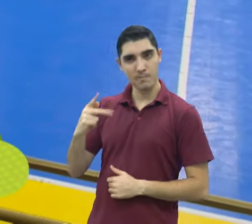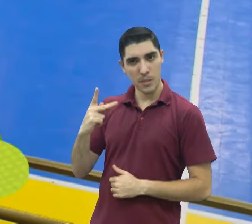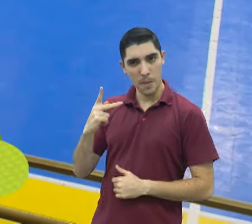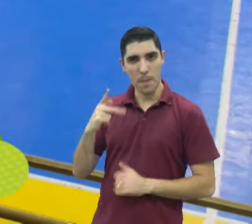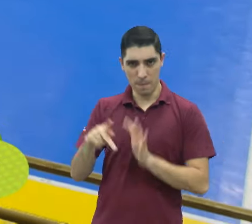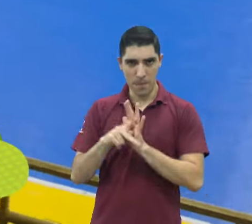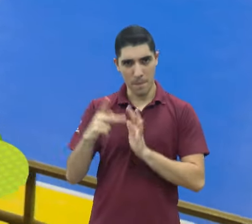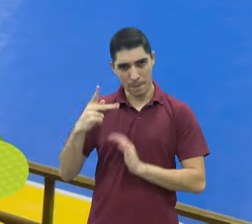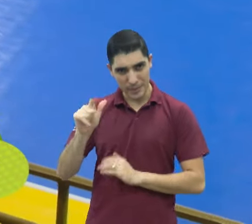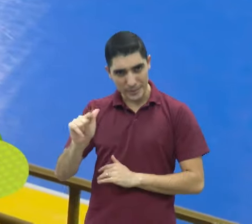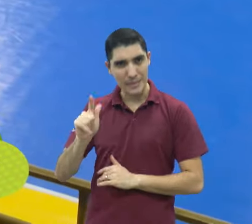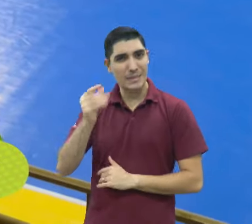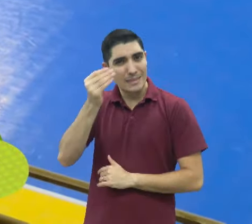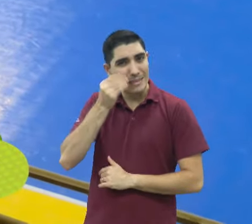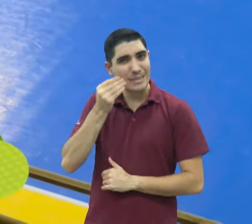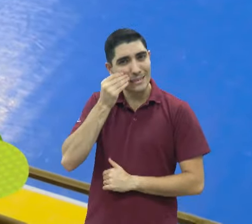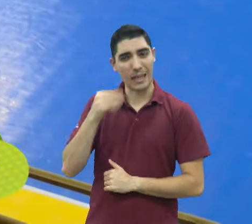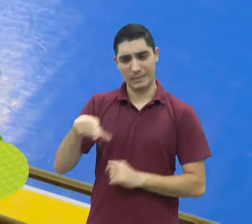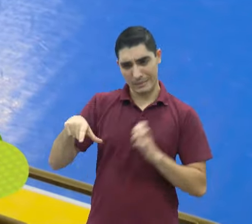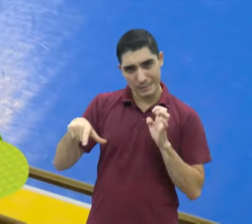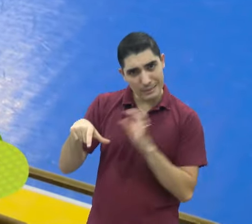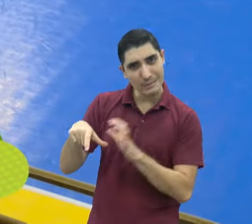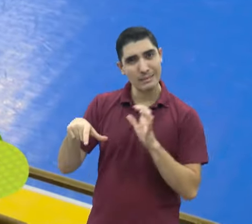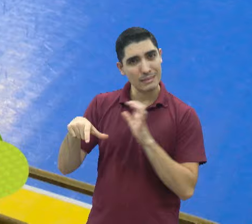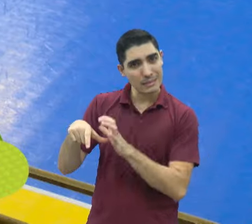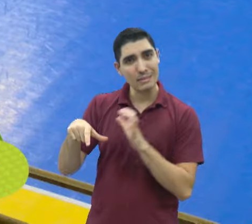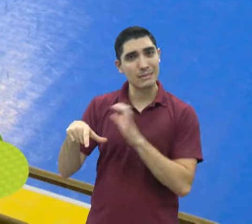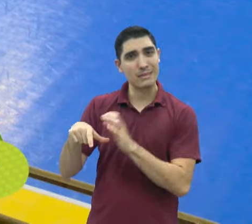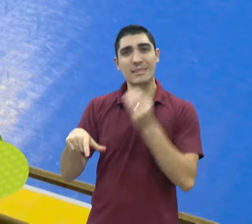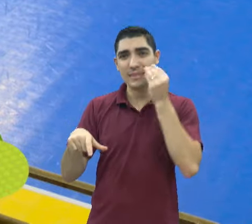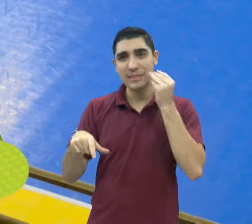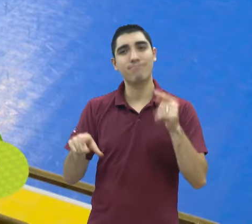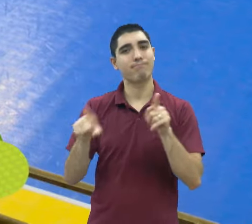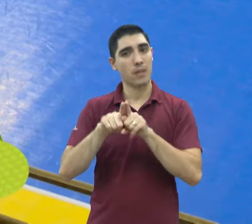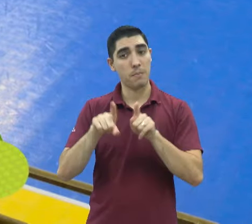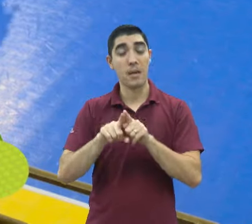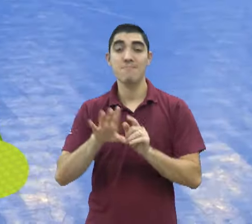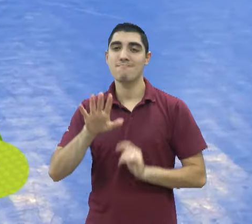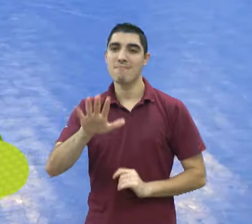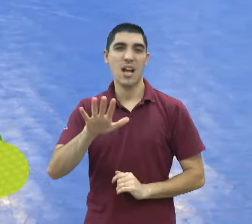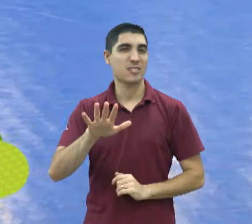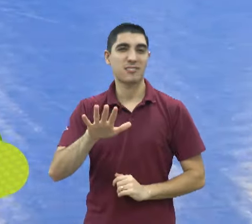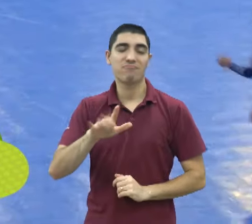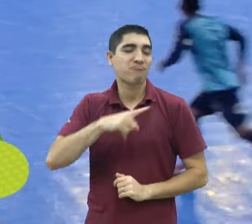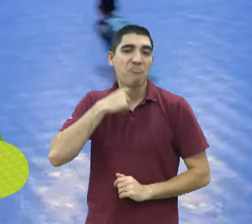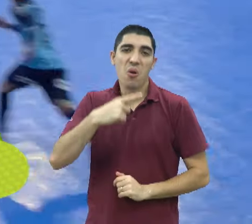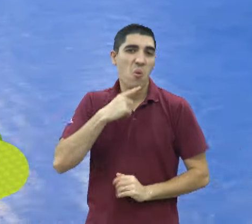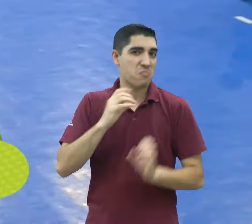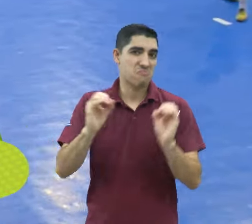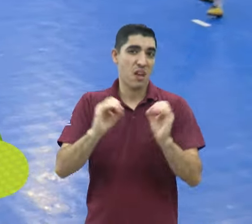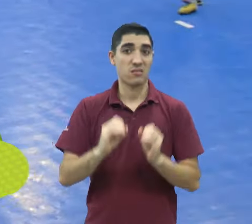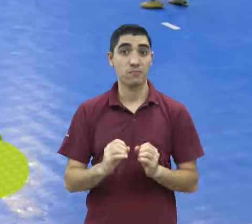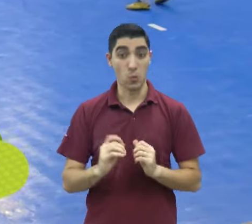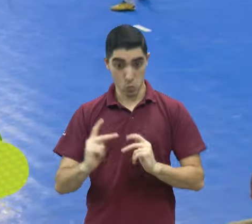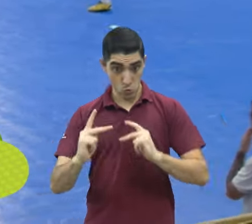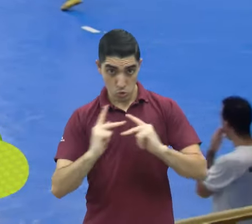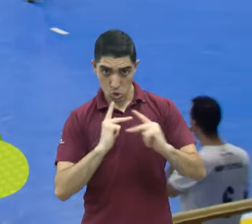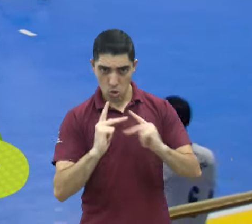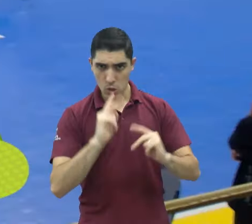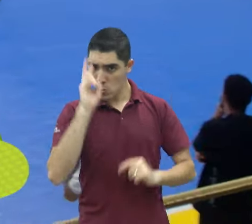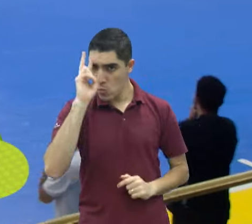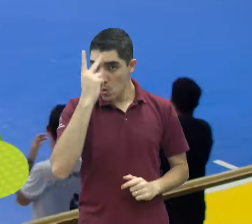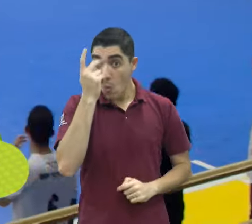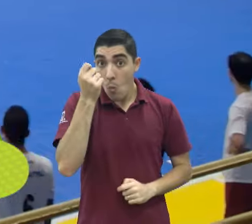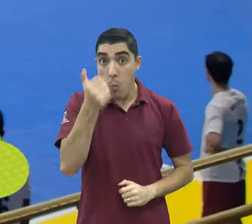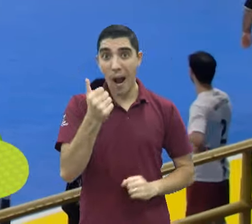a prorrogação, o Praia Grande também buscava o gol, mas era pouco. Na resposta, o São José quase